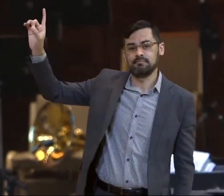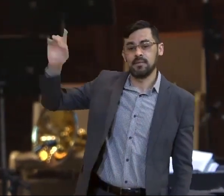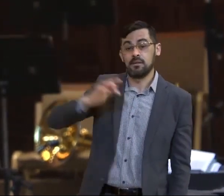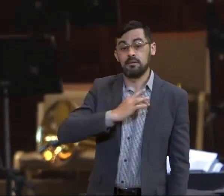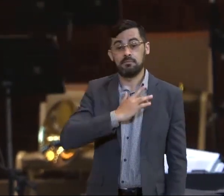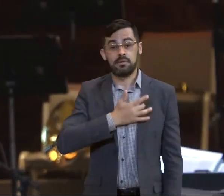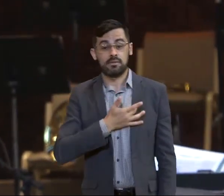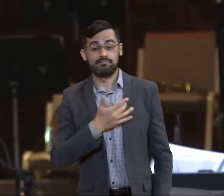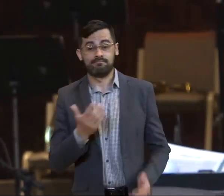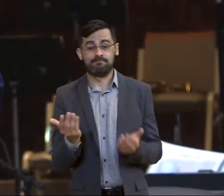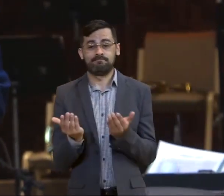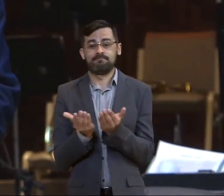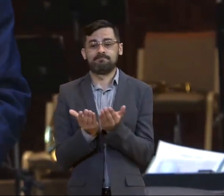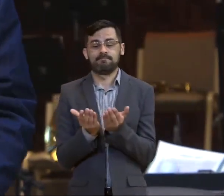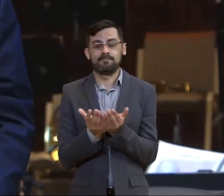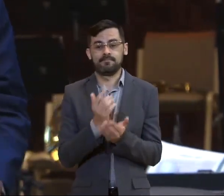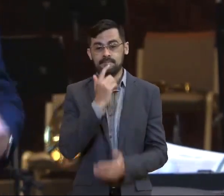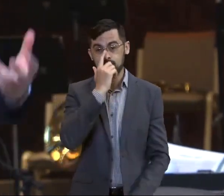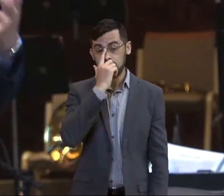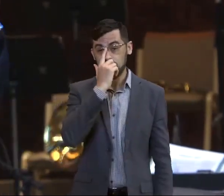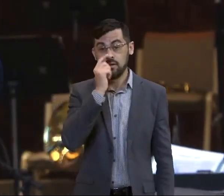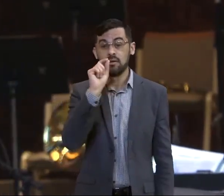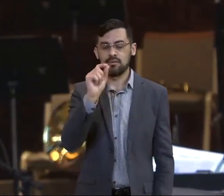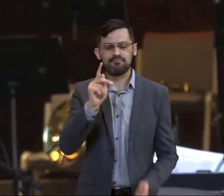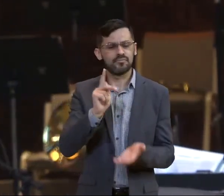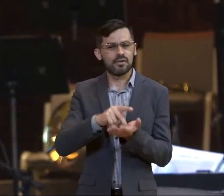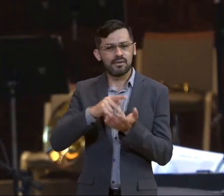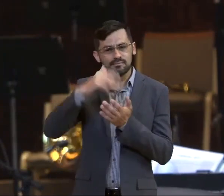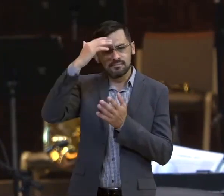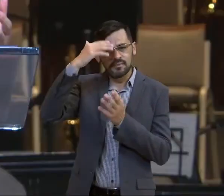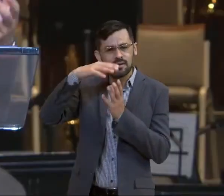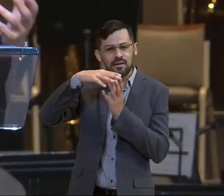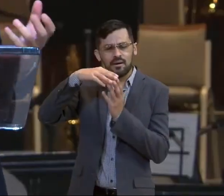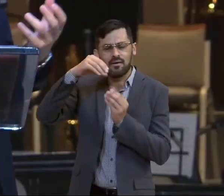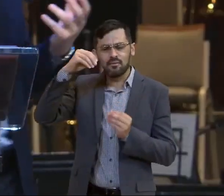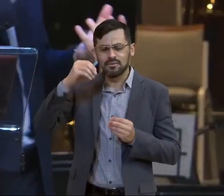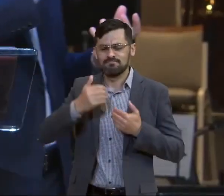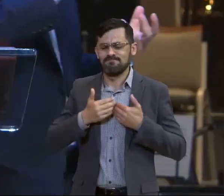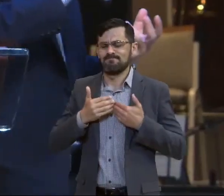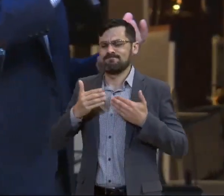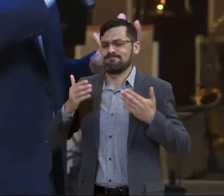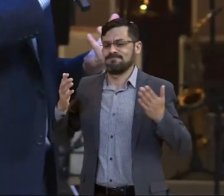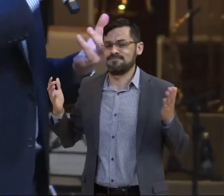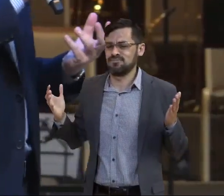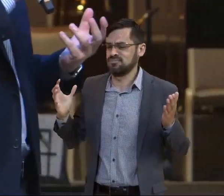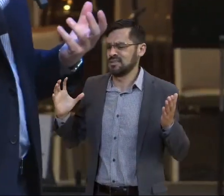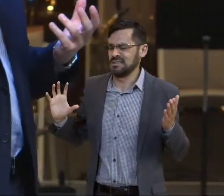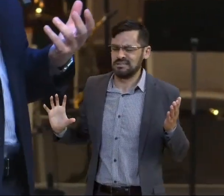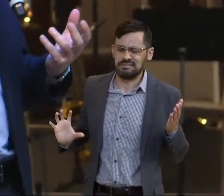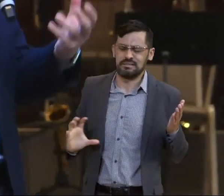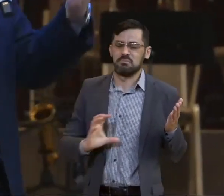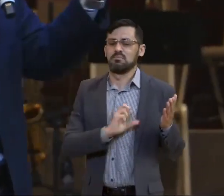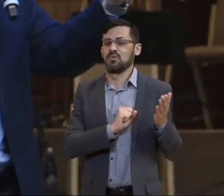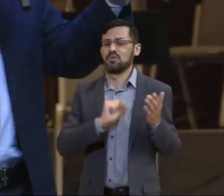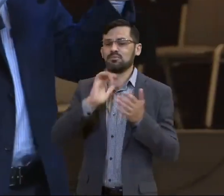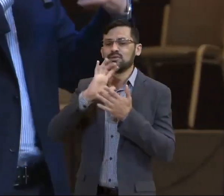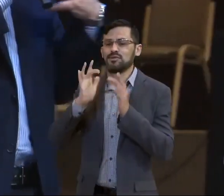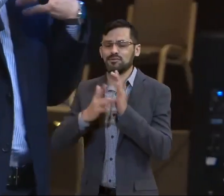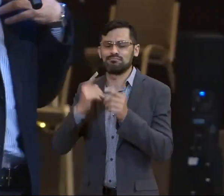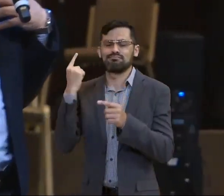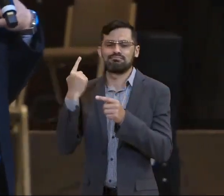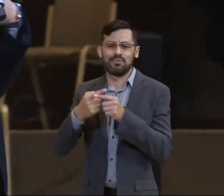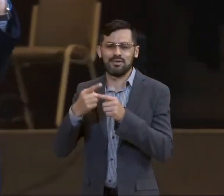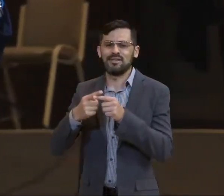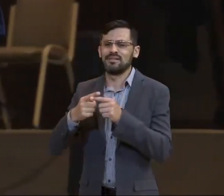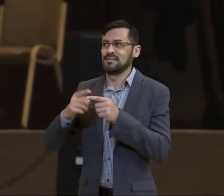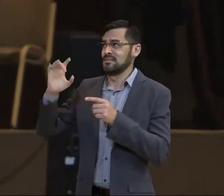Piedade cristã é abrir a alma que está cheia de amor por Jesus, porque o amor de